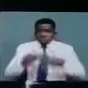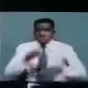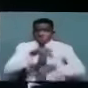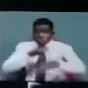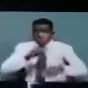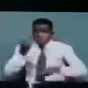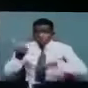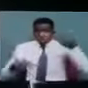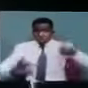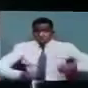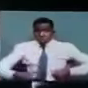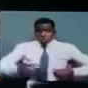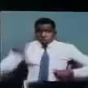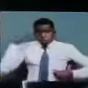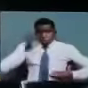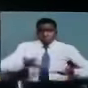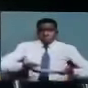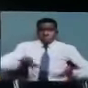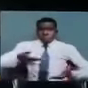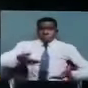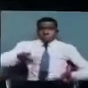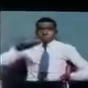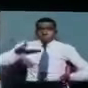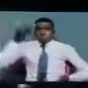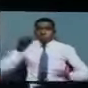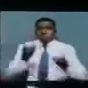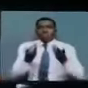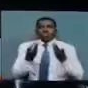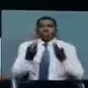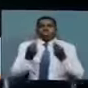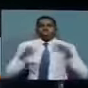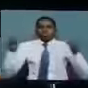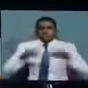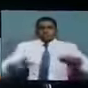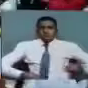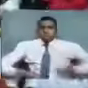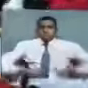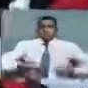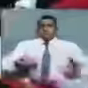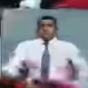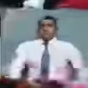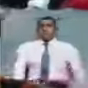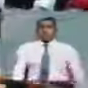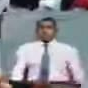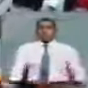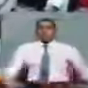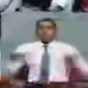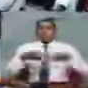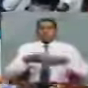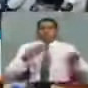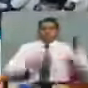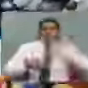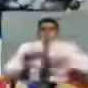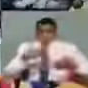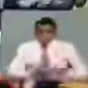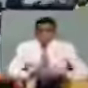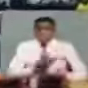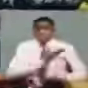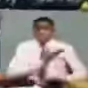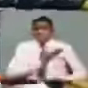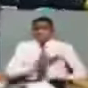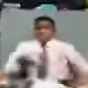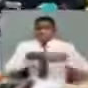para garantir um crescimento contínuo, quer qualitativo e quantitativo, da nossa organização juvenil. Os militantes, simpatizantes e amigos